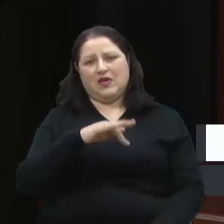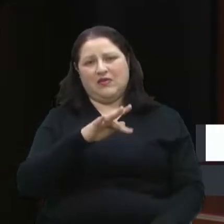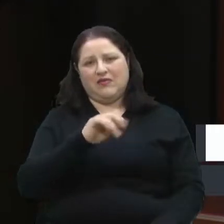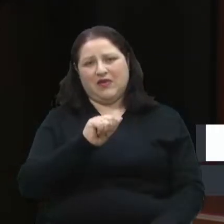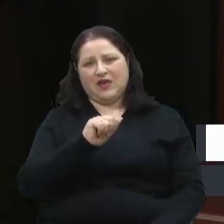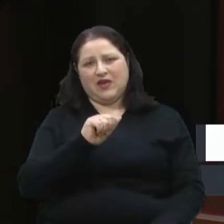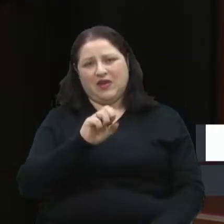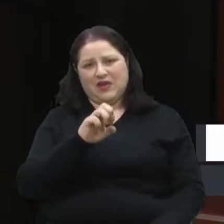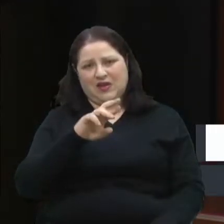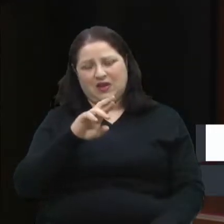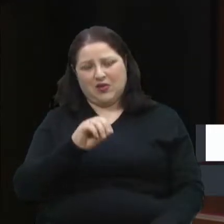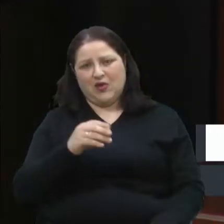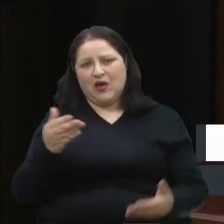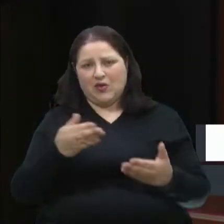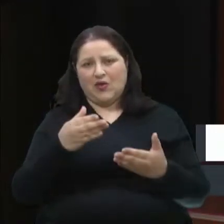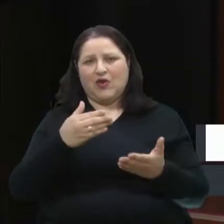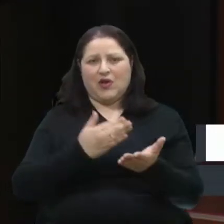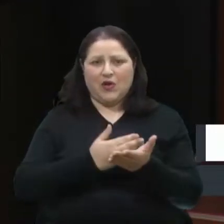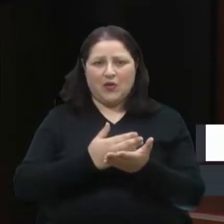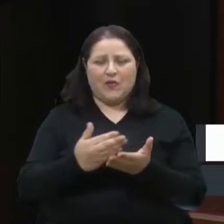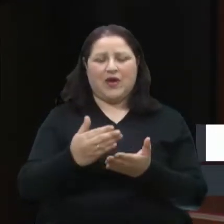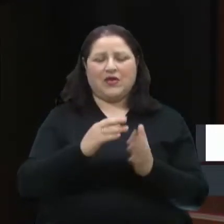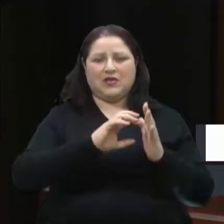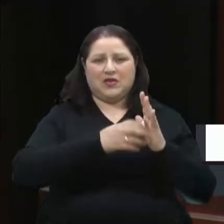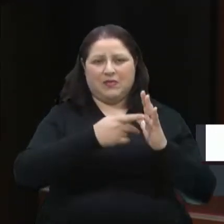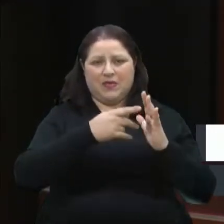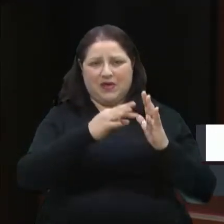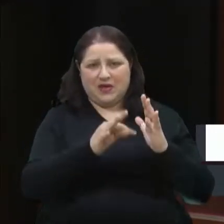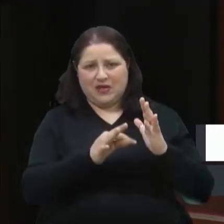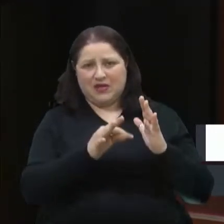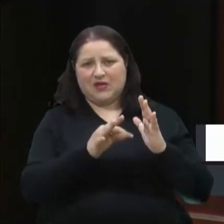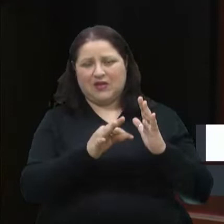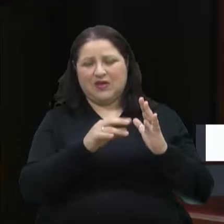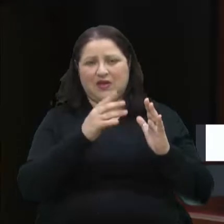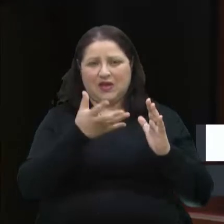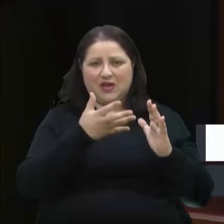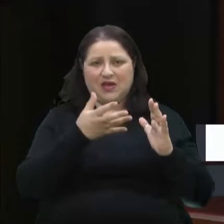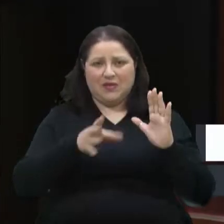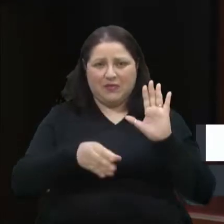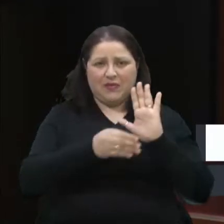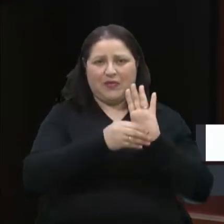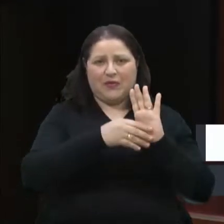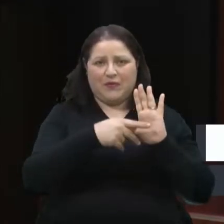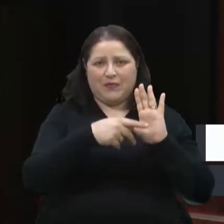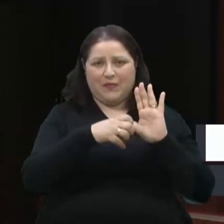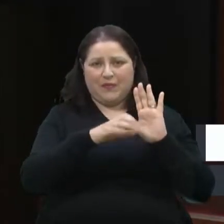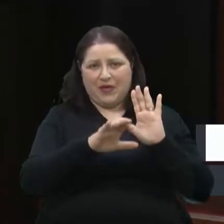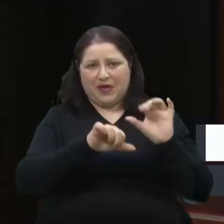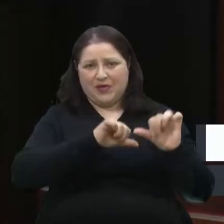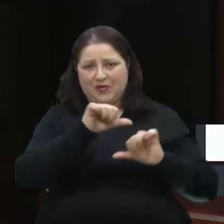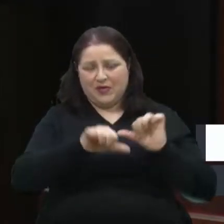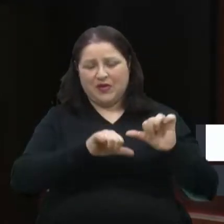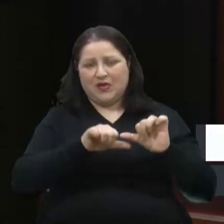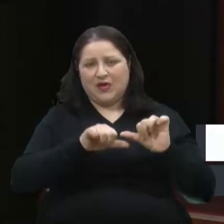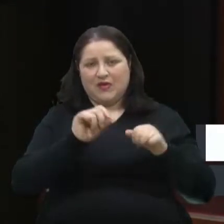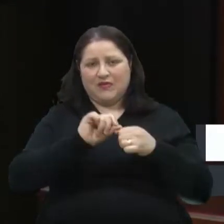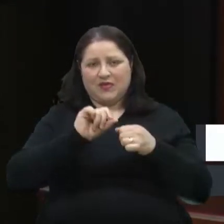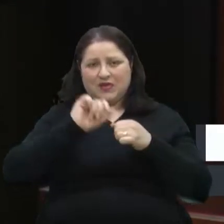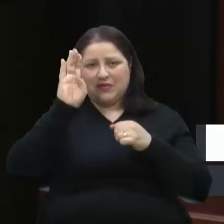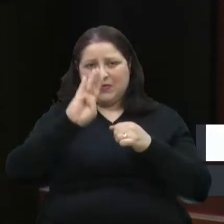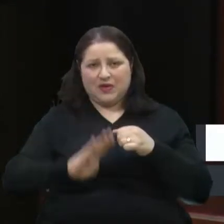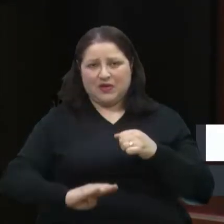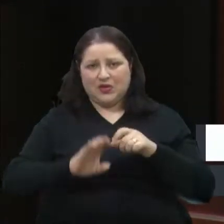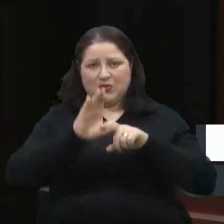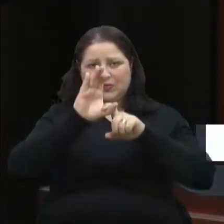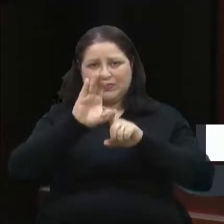que o PT quer dar início à derrocada do país com um alto endividamento que extrapola em níveis